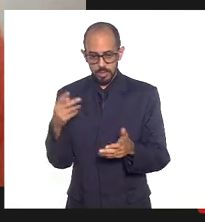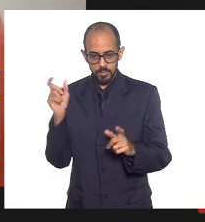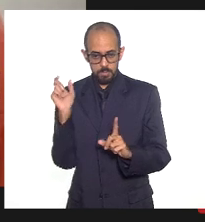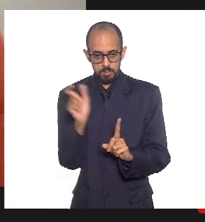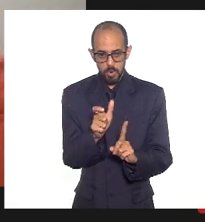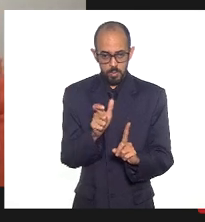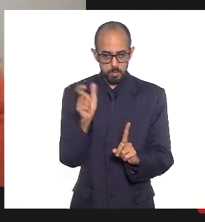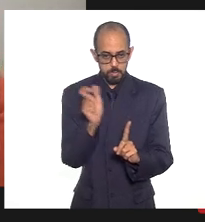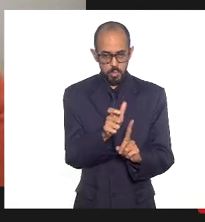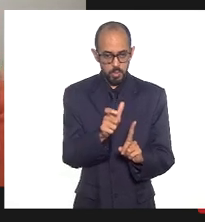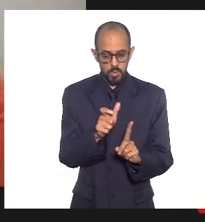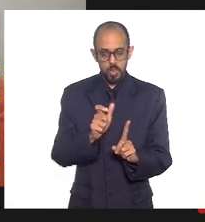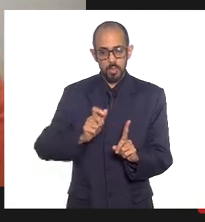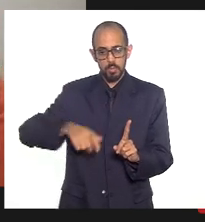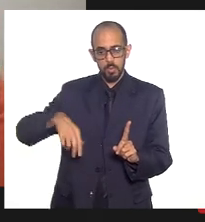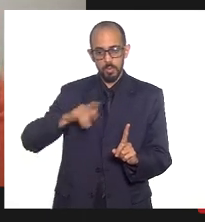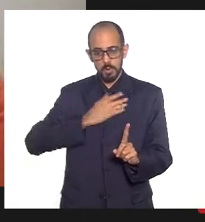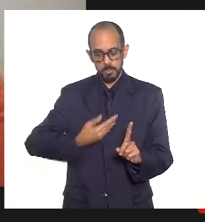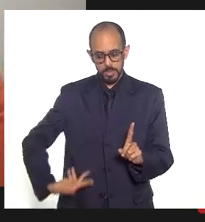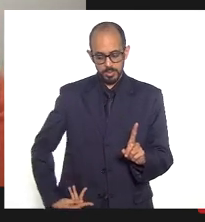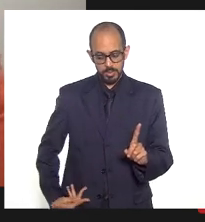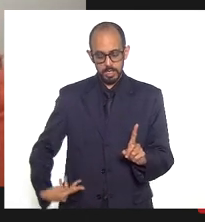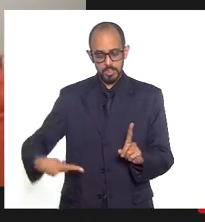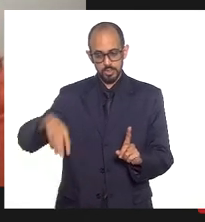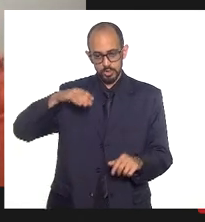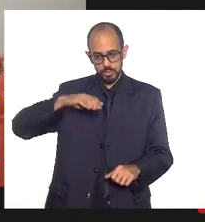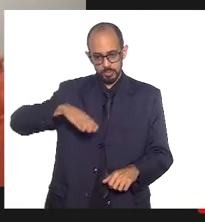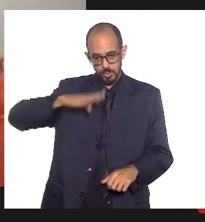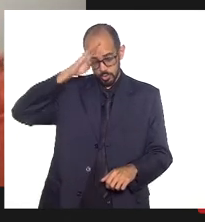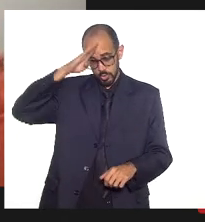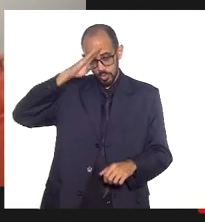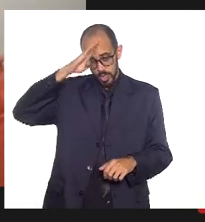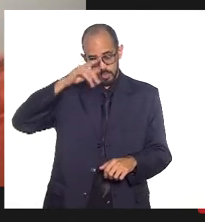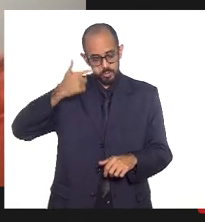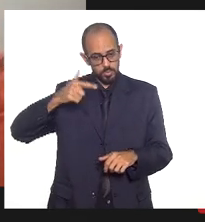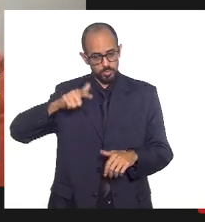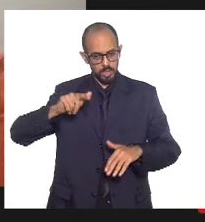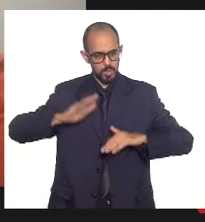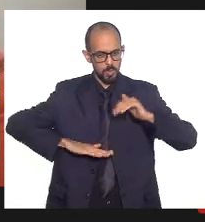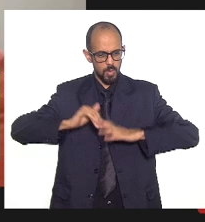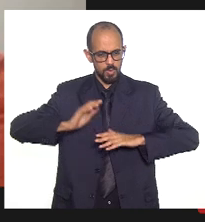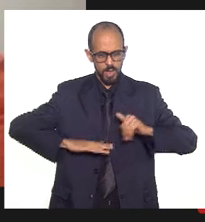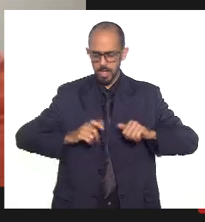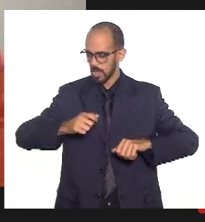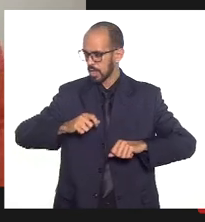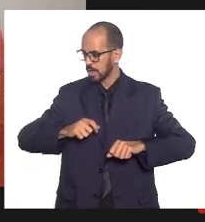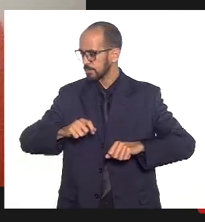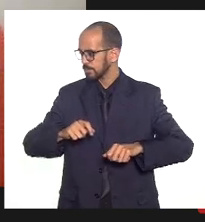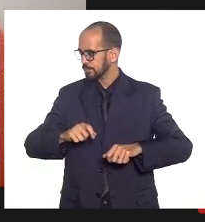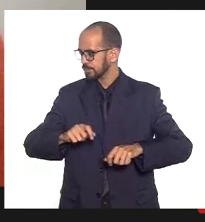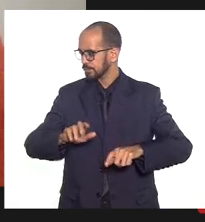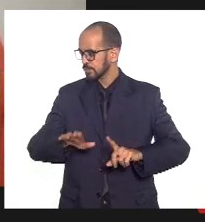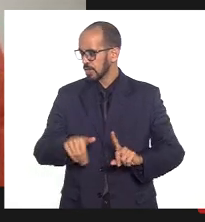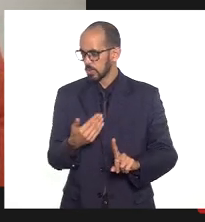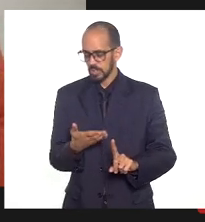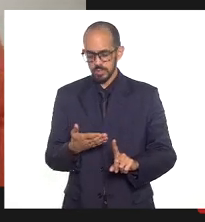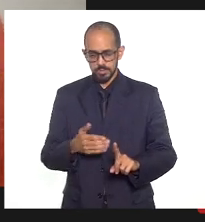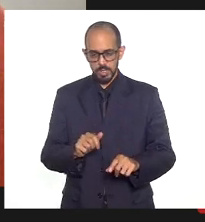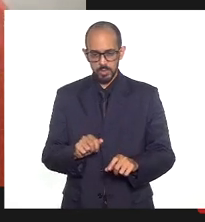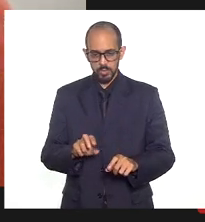atacada pelo presidente da República, que não tem qualquer forma, não só de não reconhecer